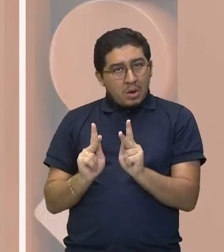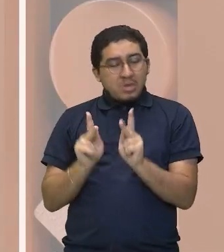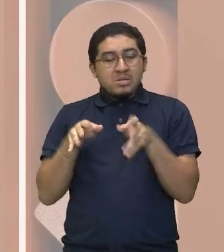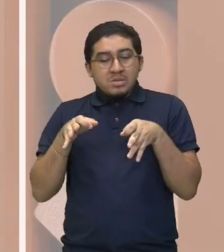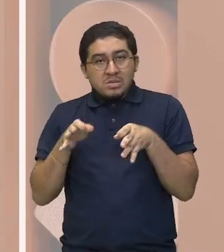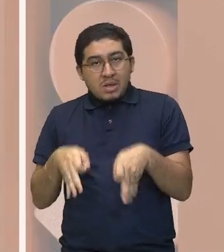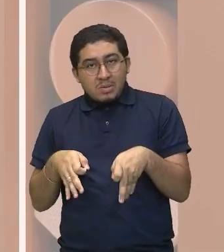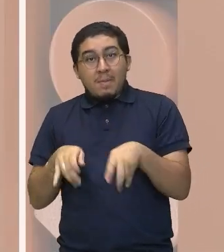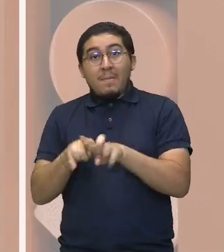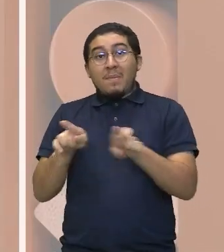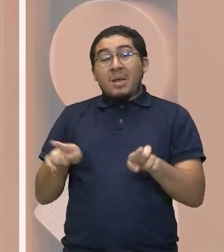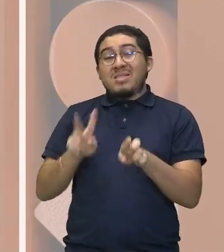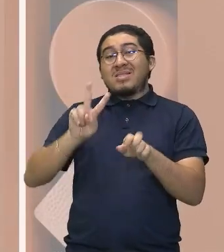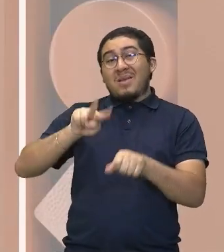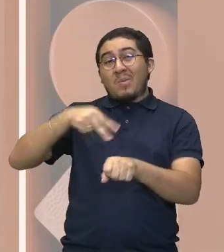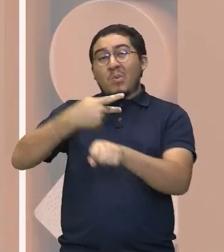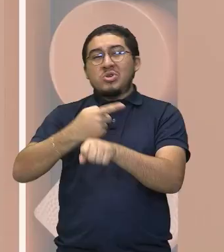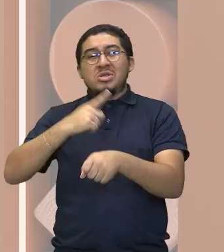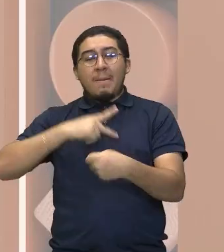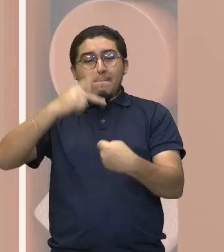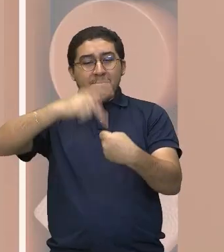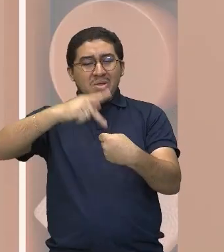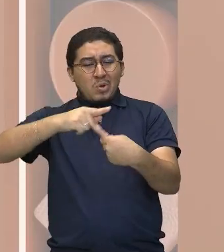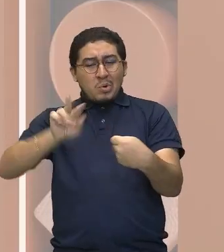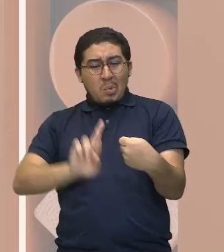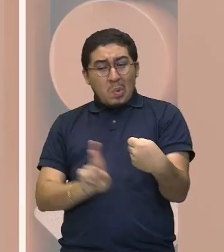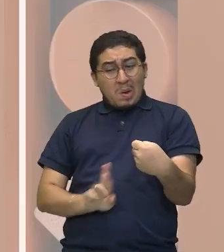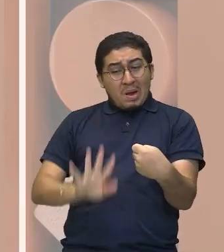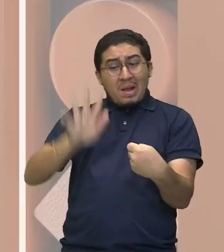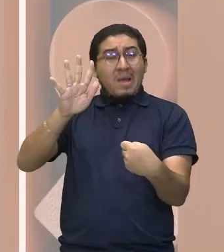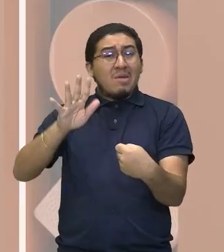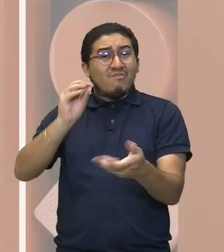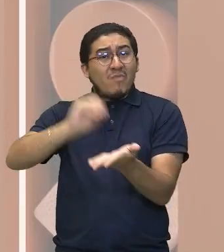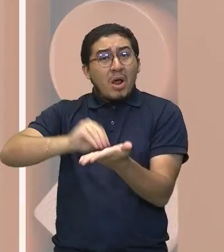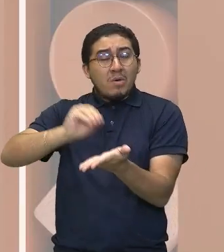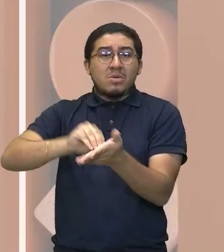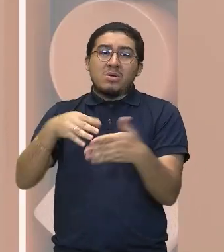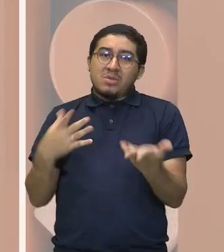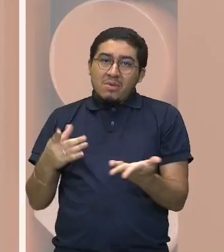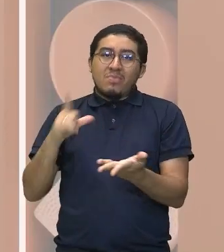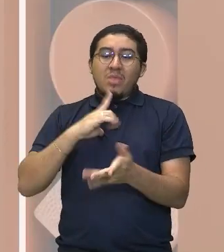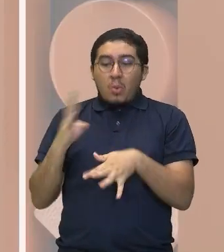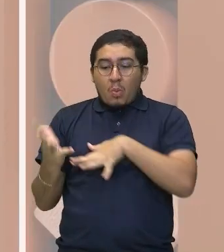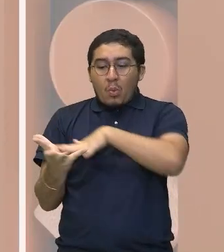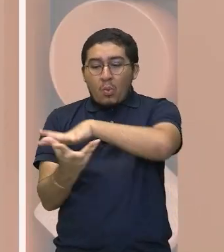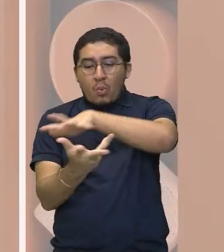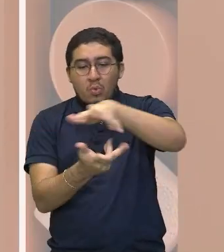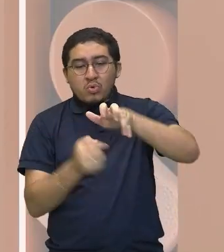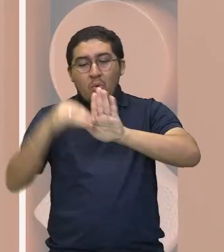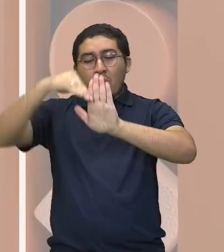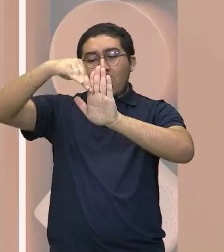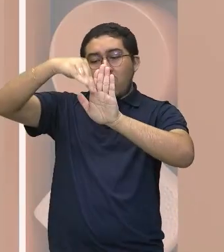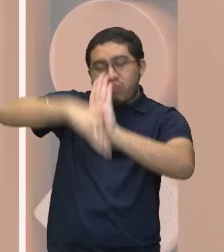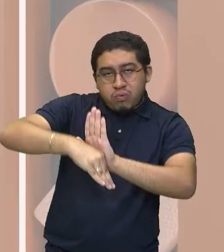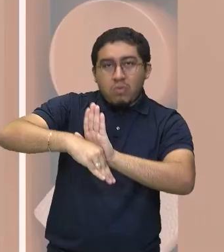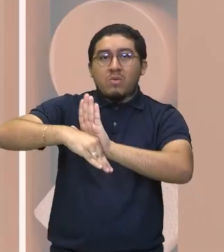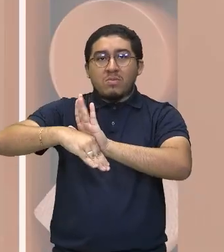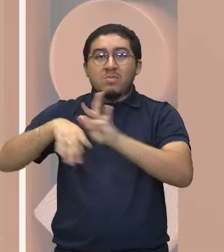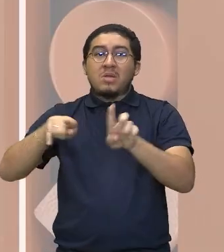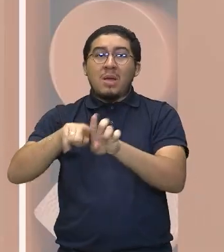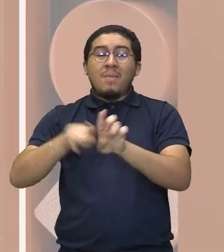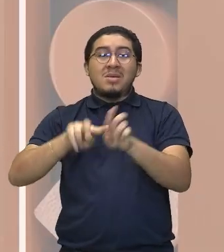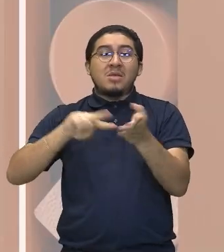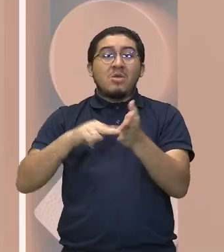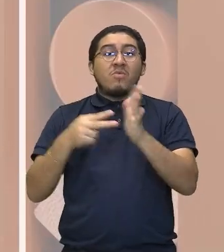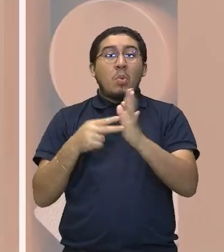crise do petróleo, que vai levar o mundo a uma nova crise, isso vai fazer com que